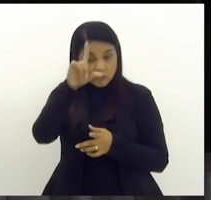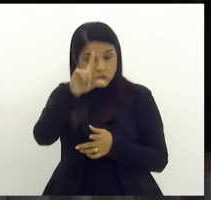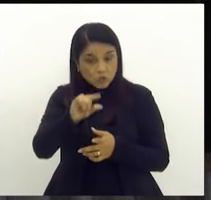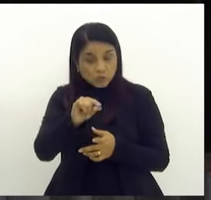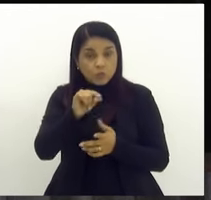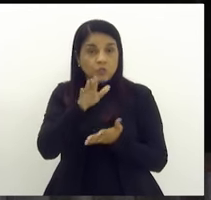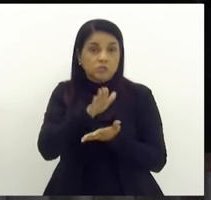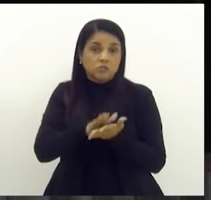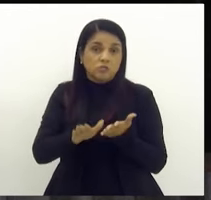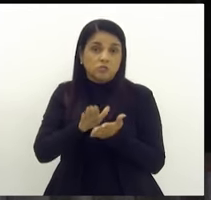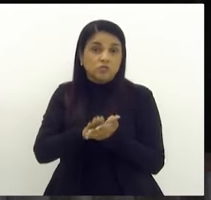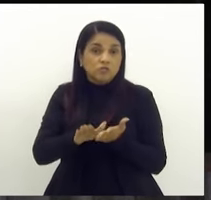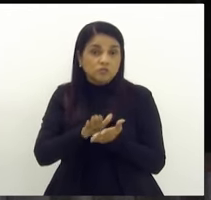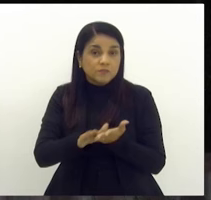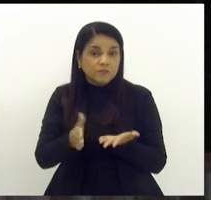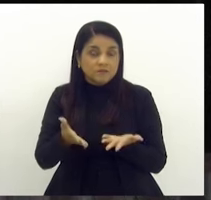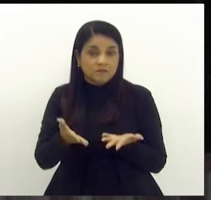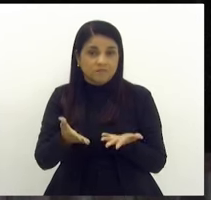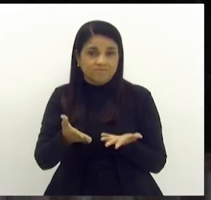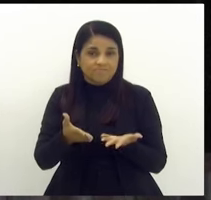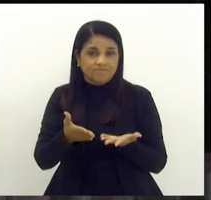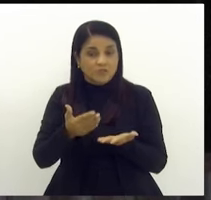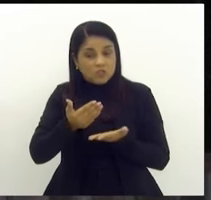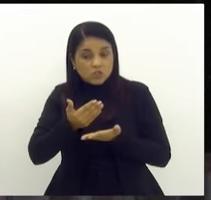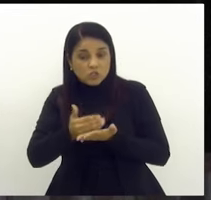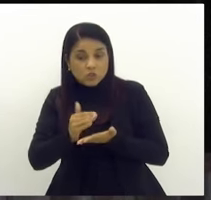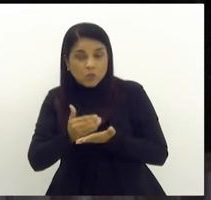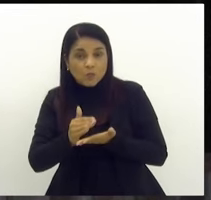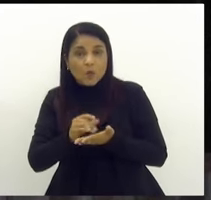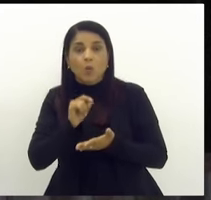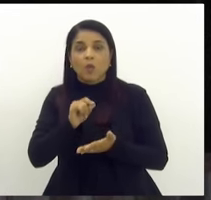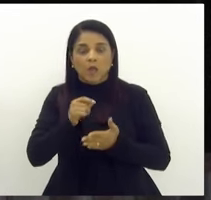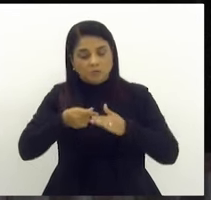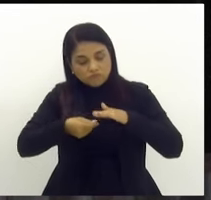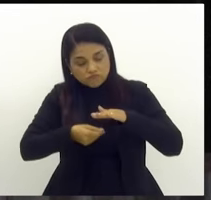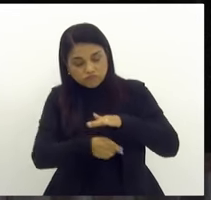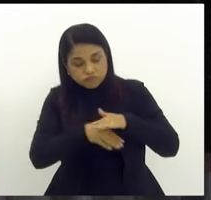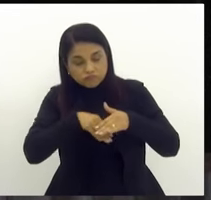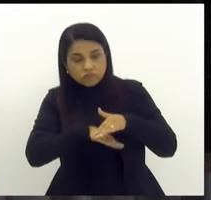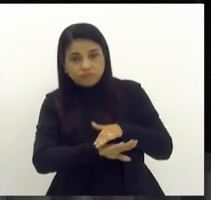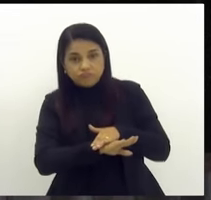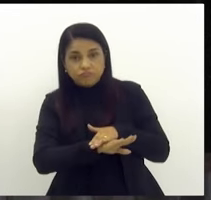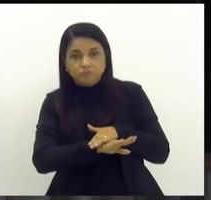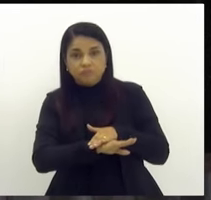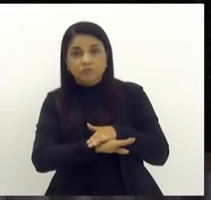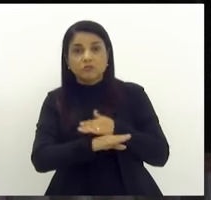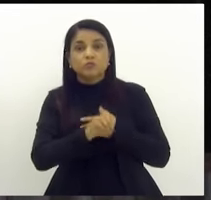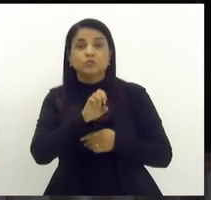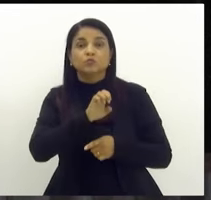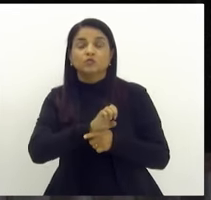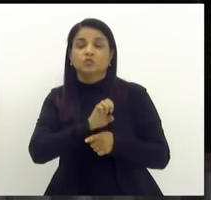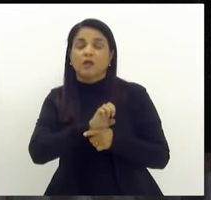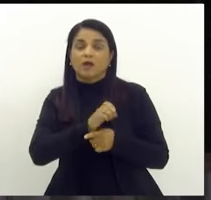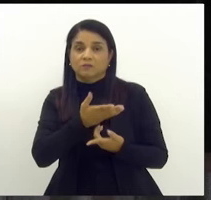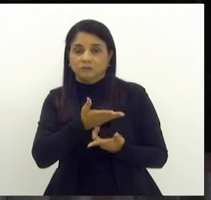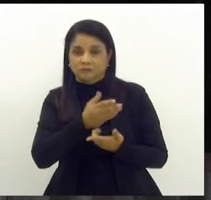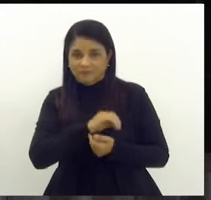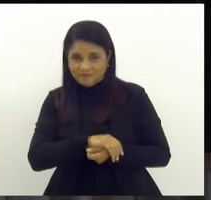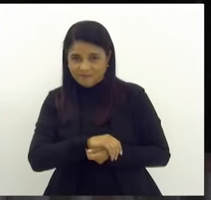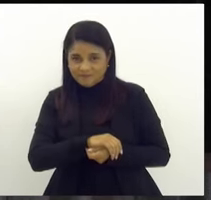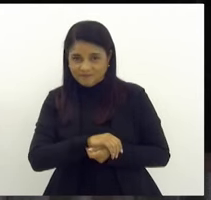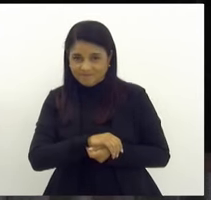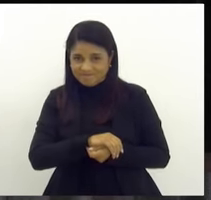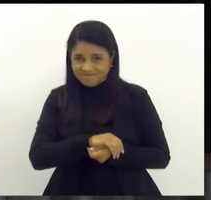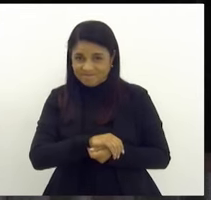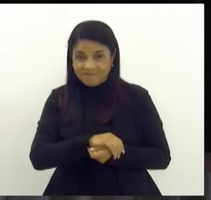Dani diminuir a despesa porque vai sobrar maiso onde fundo do caixa do Estado essa que é a verdade se vocês